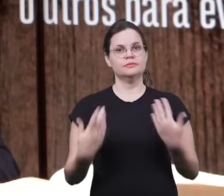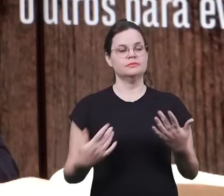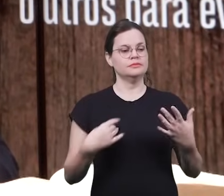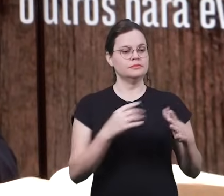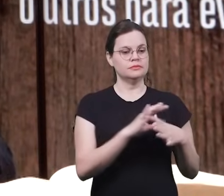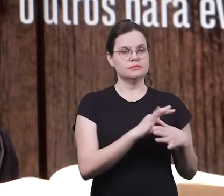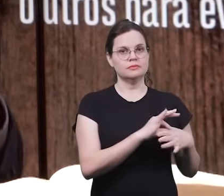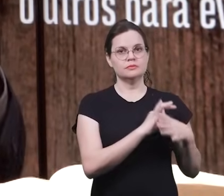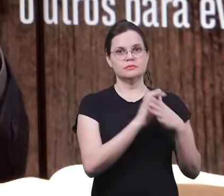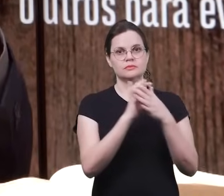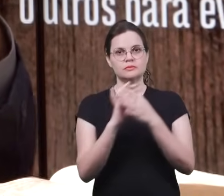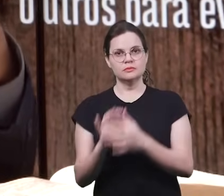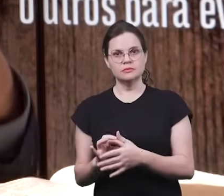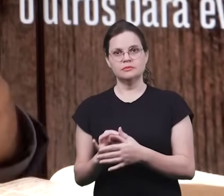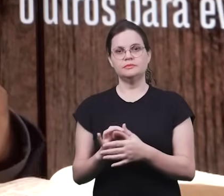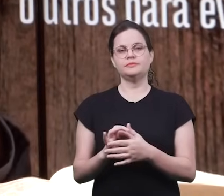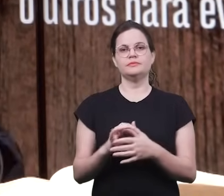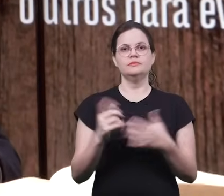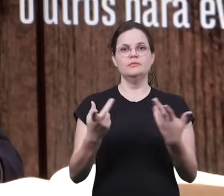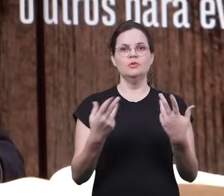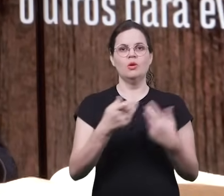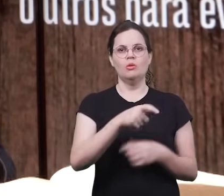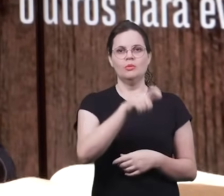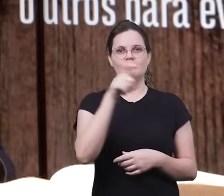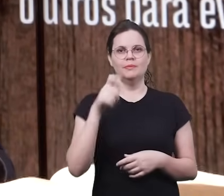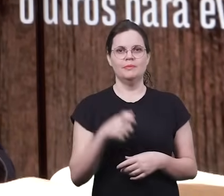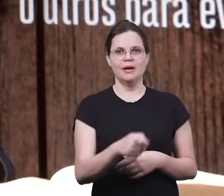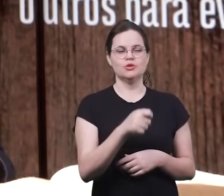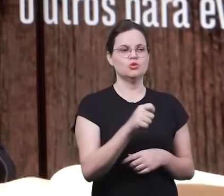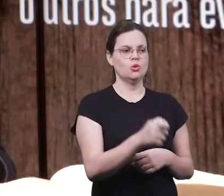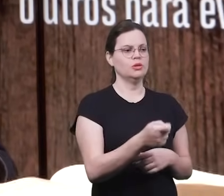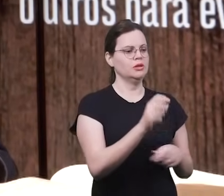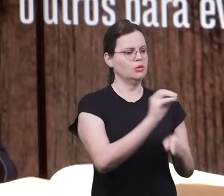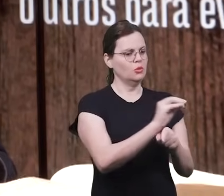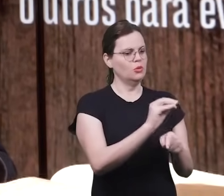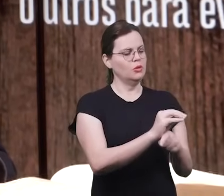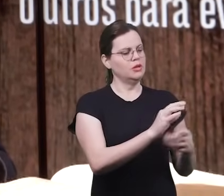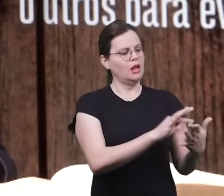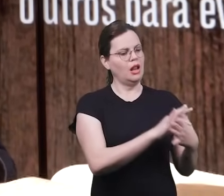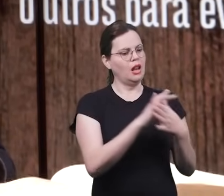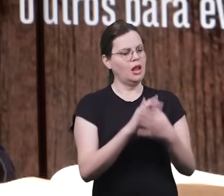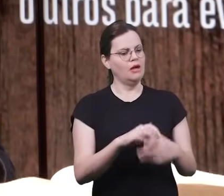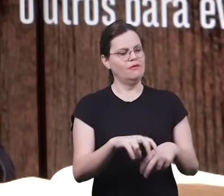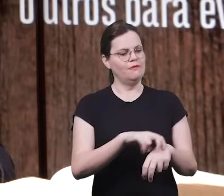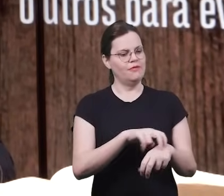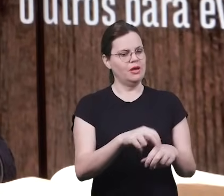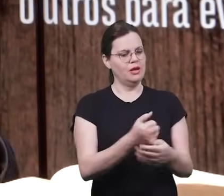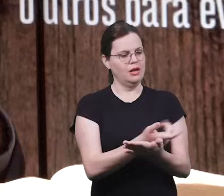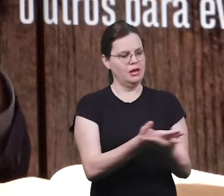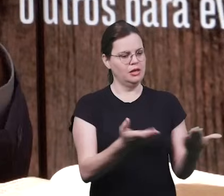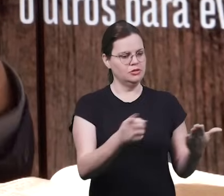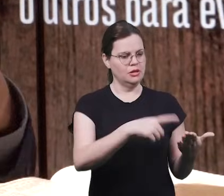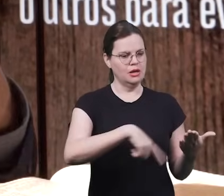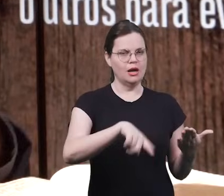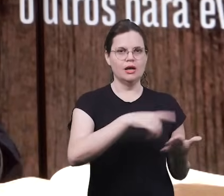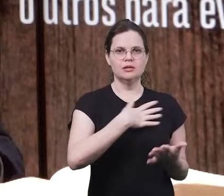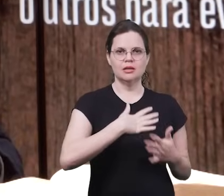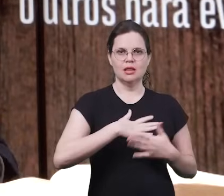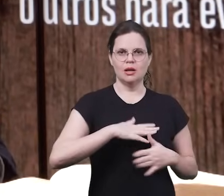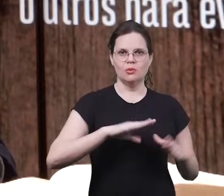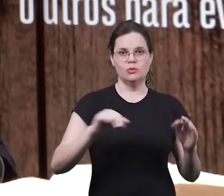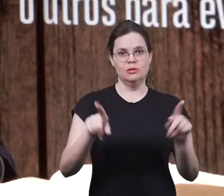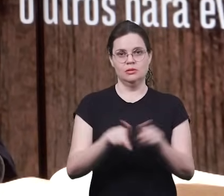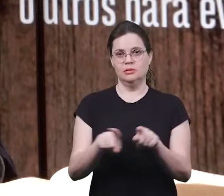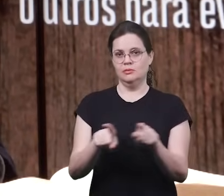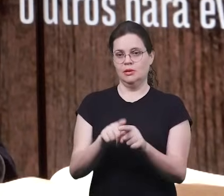verdejantes, ou seja, é levar o alimento espiritual, é ter o cuidado nesta hora para que as bênçãos do